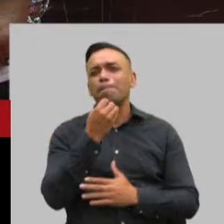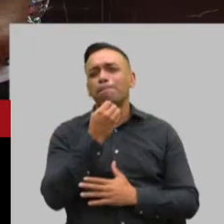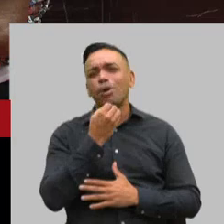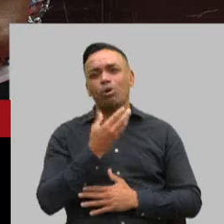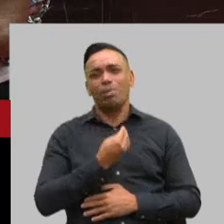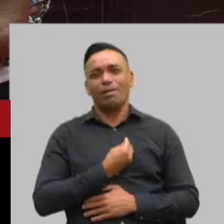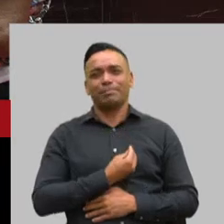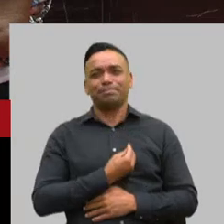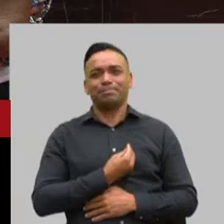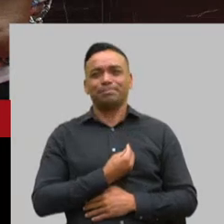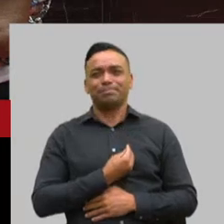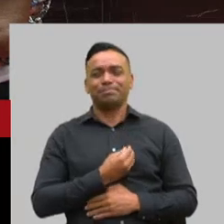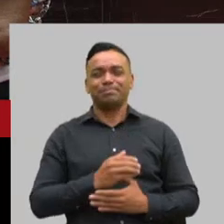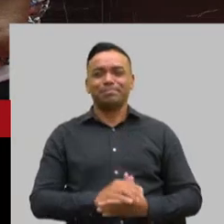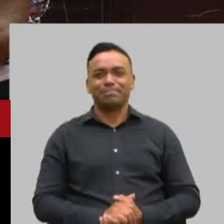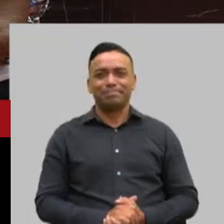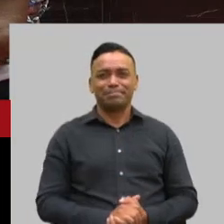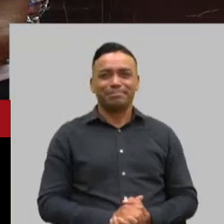viver.